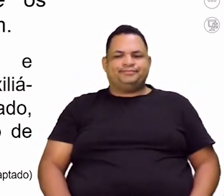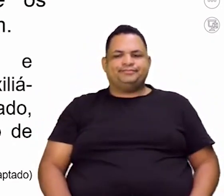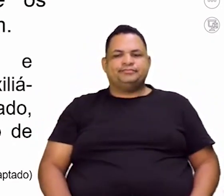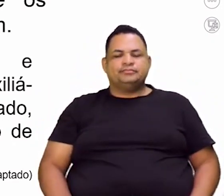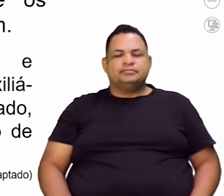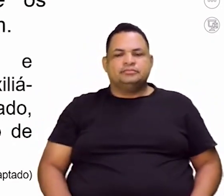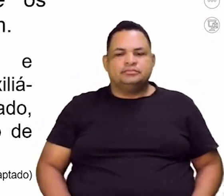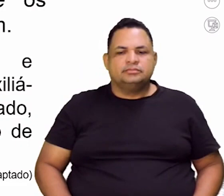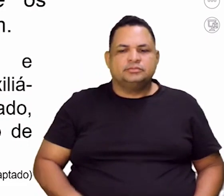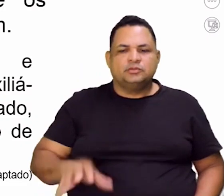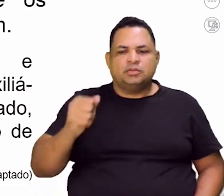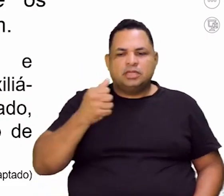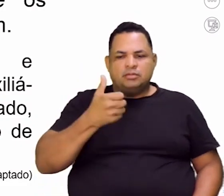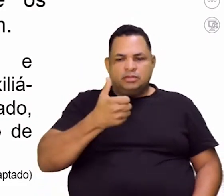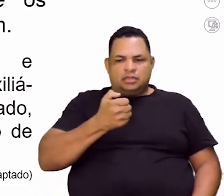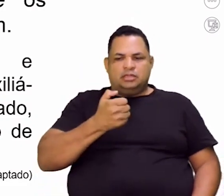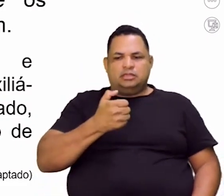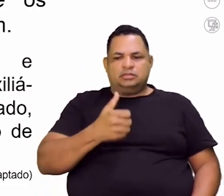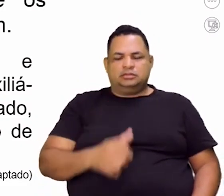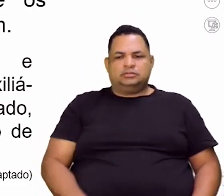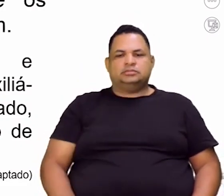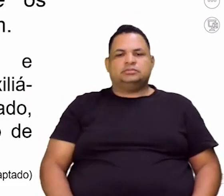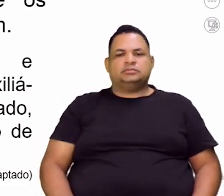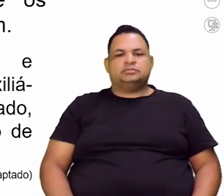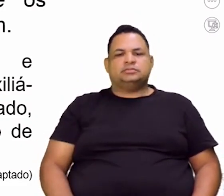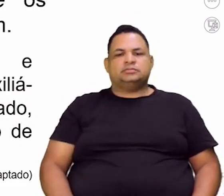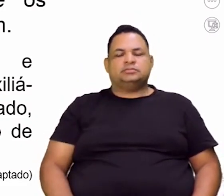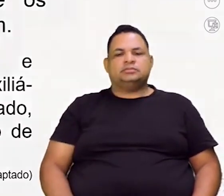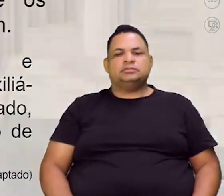deixa eu pegar uma caneta. Vem aqui comigo.